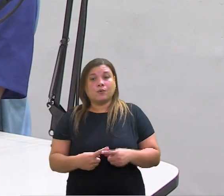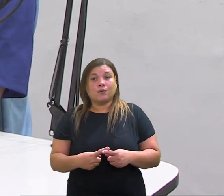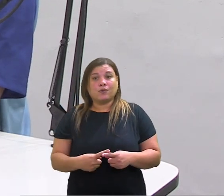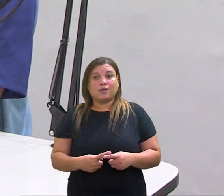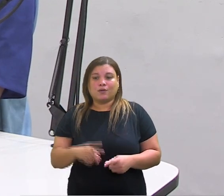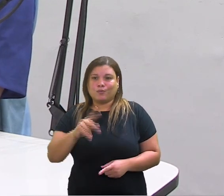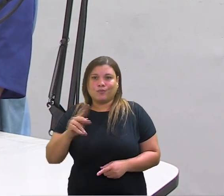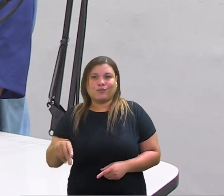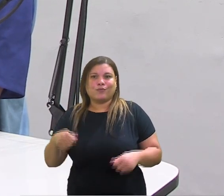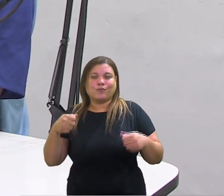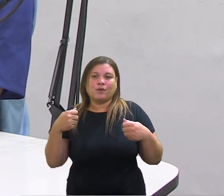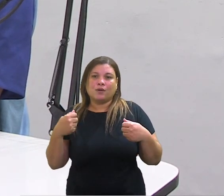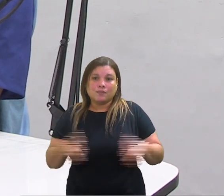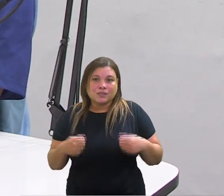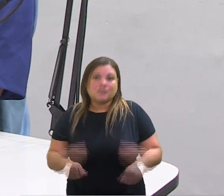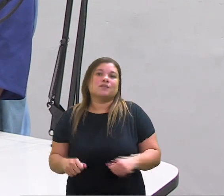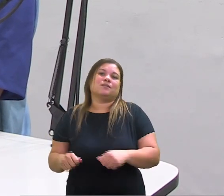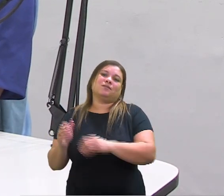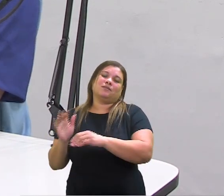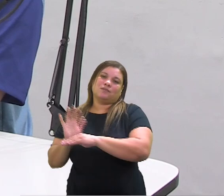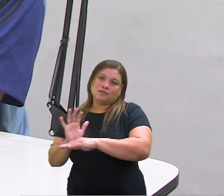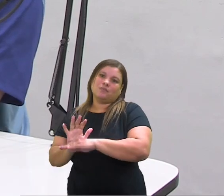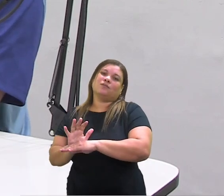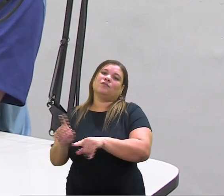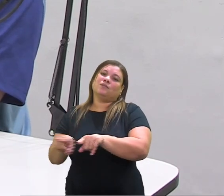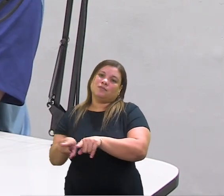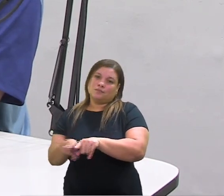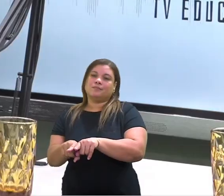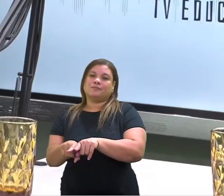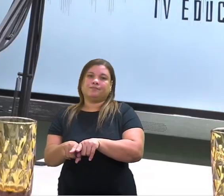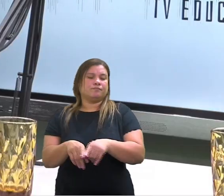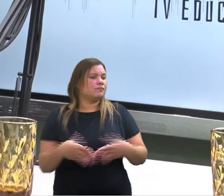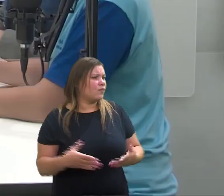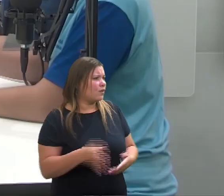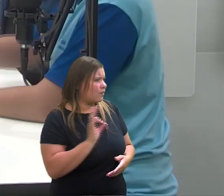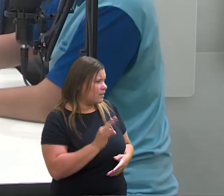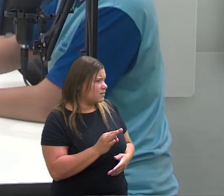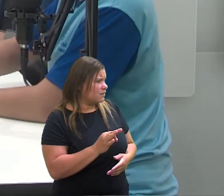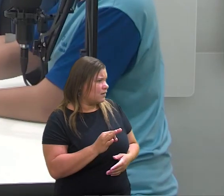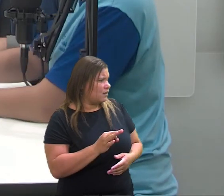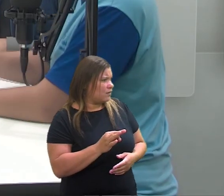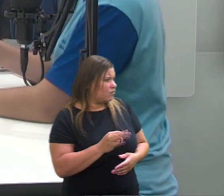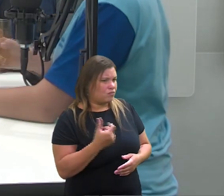os alunos sobre isso. A conscientização, trabalhar isso. É isso mesmo, Cabo. Esse